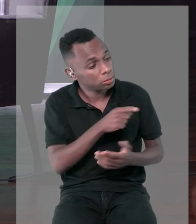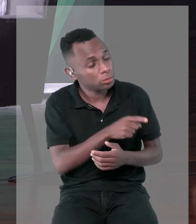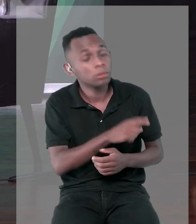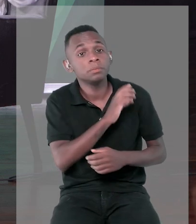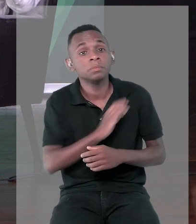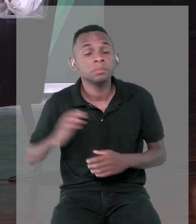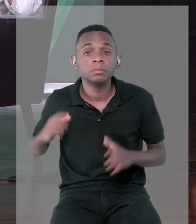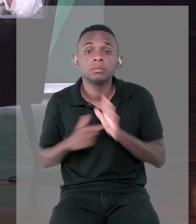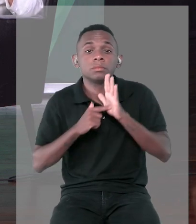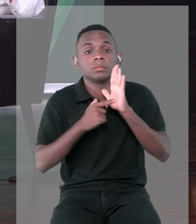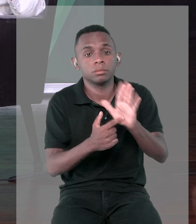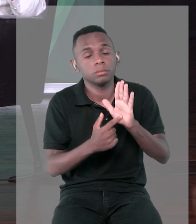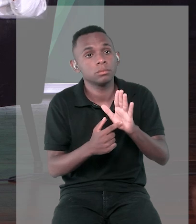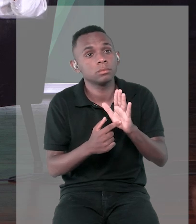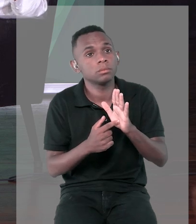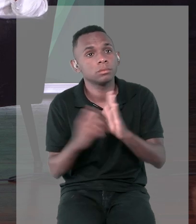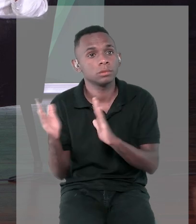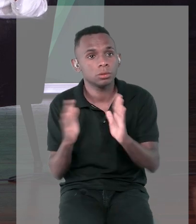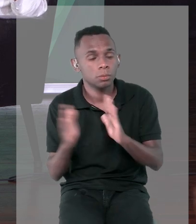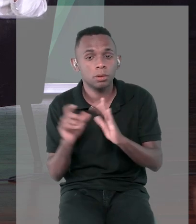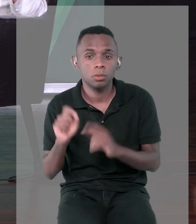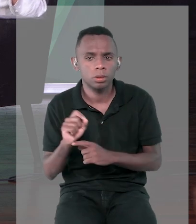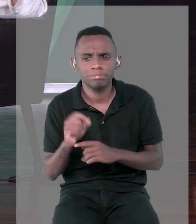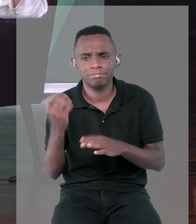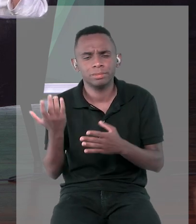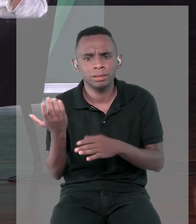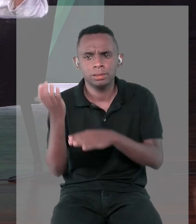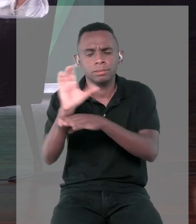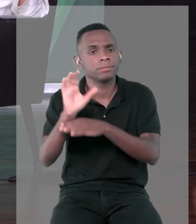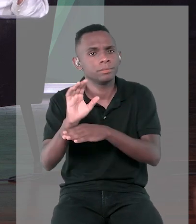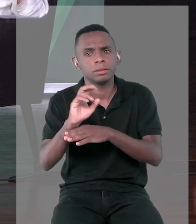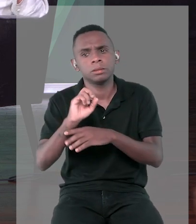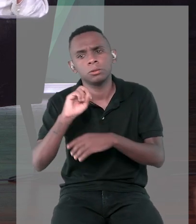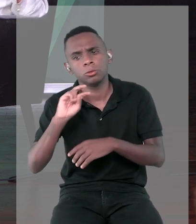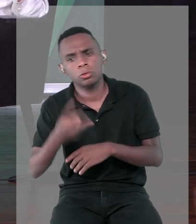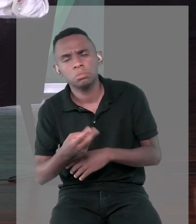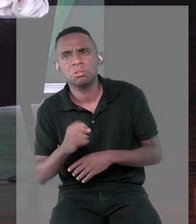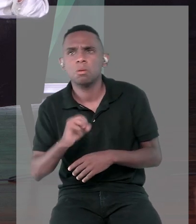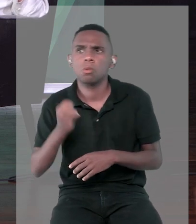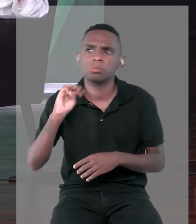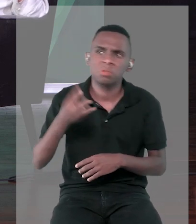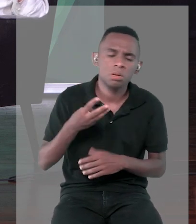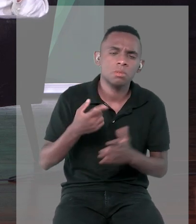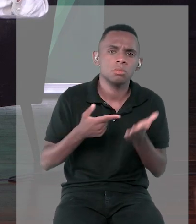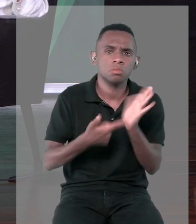e lançou a Clarice numa época em que não se publicava mais que 2.000 ou 3.000